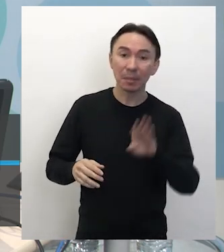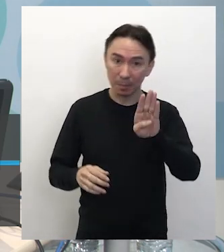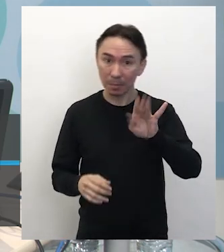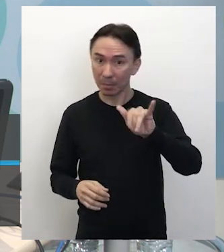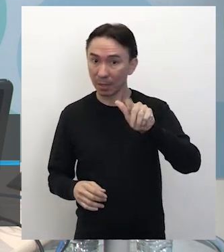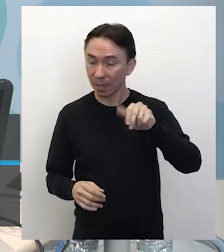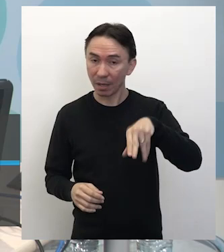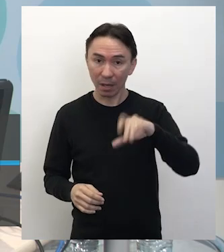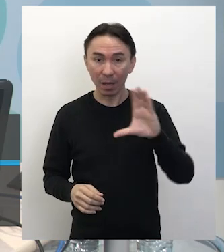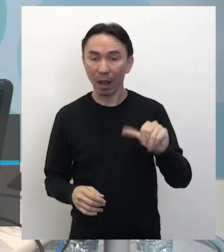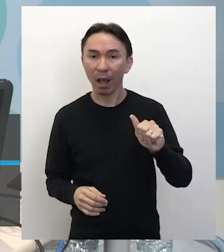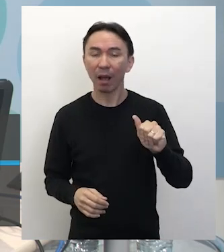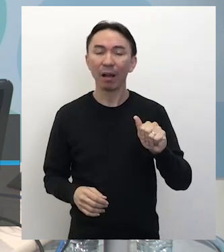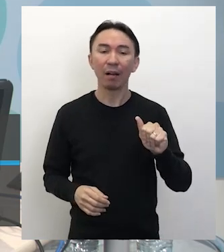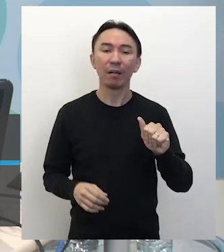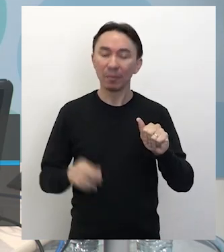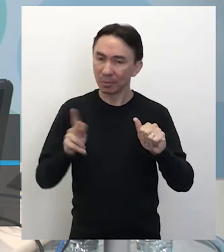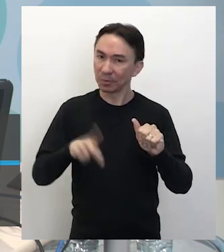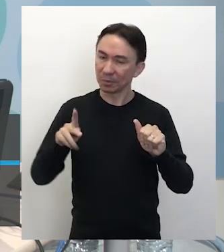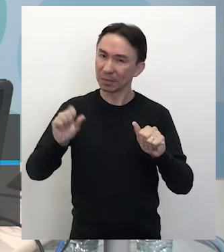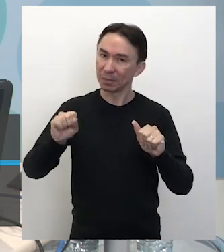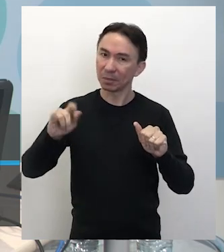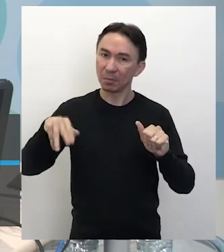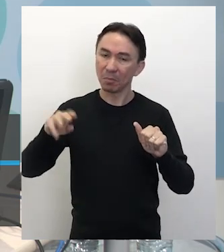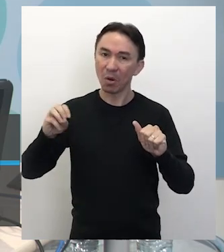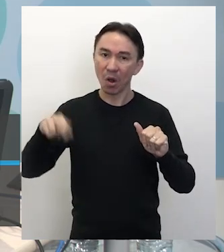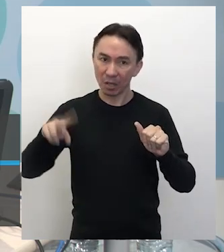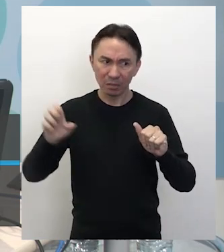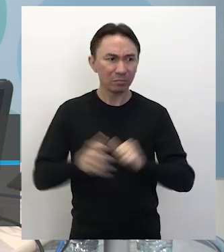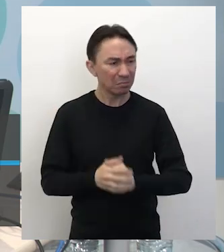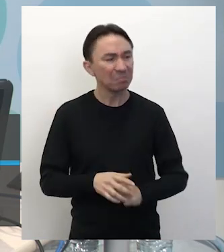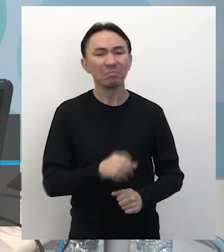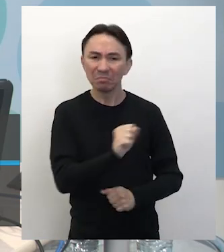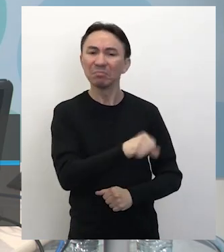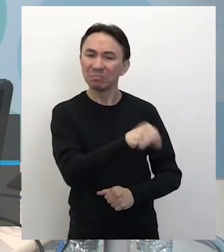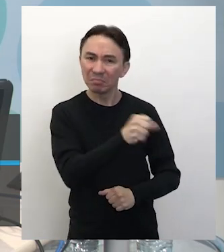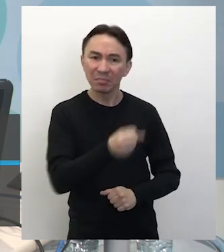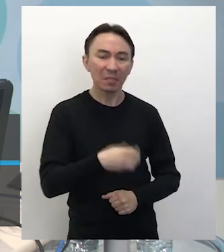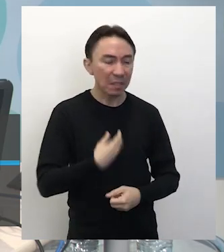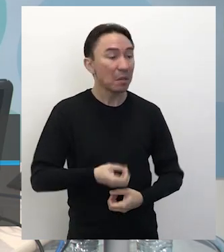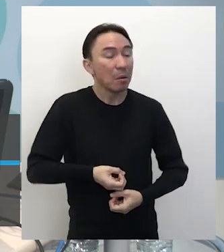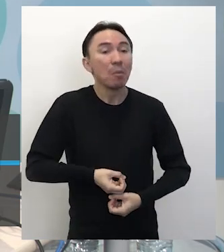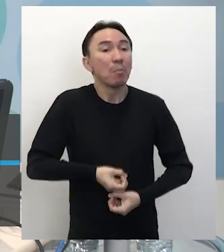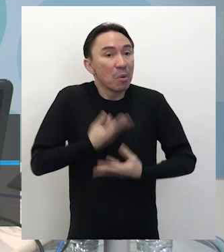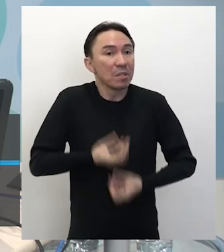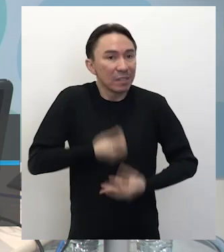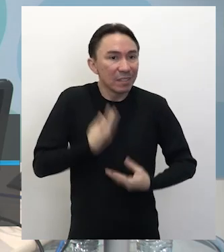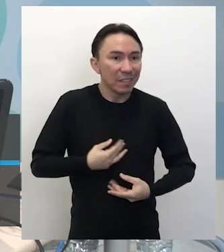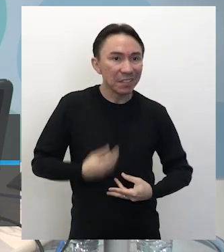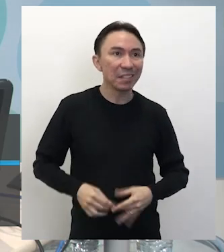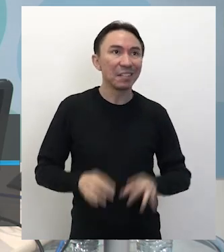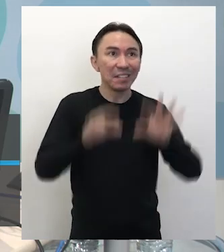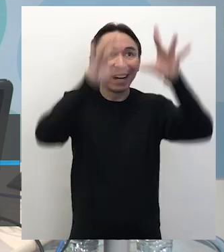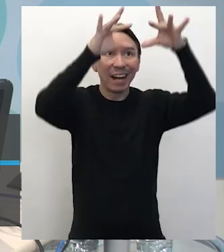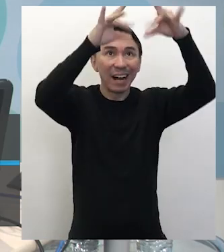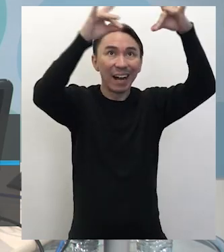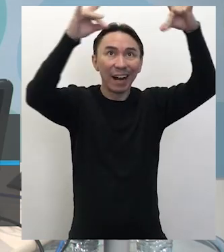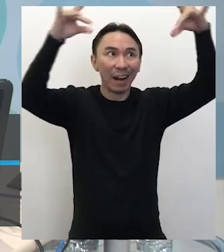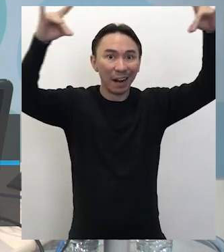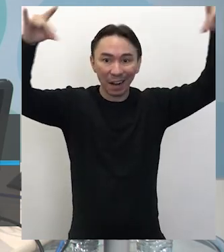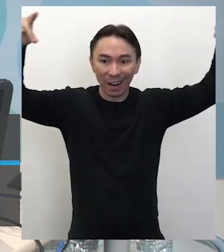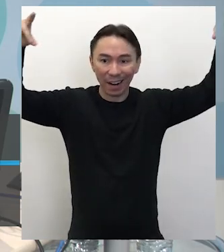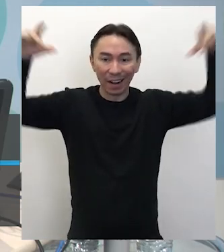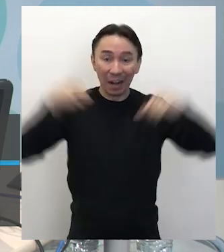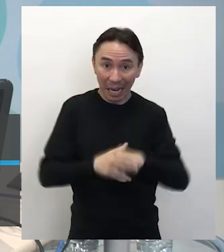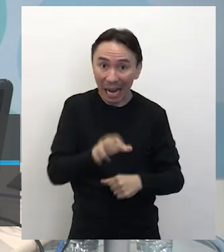Pro Simone, colocou: sim, são poesias que ficam em varais. Ela faz uma pergunta, mas acho que ela